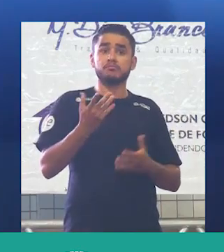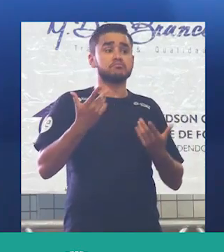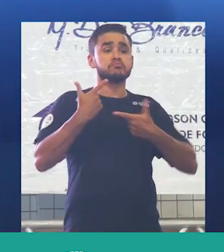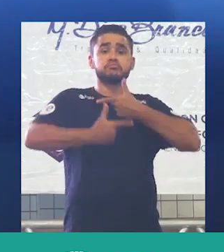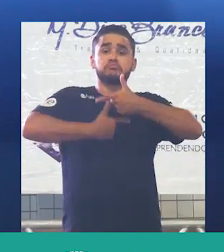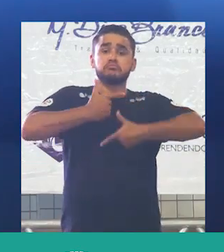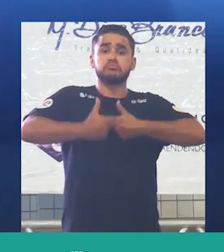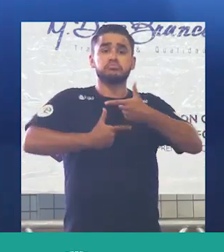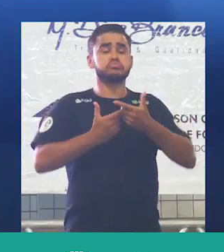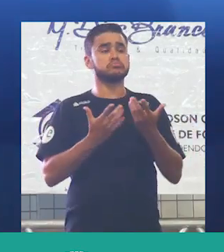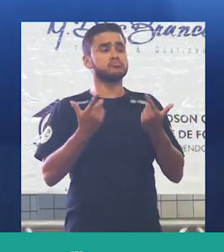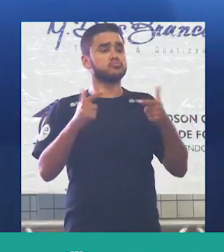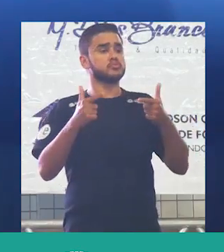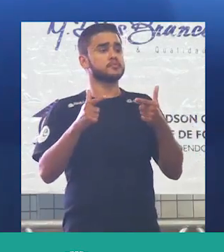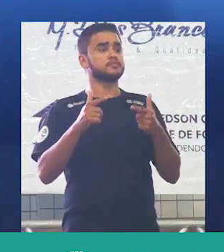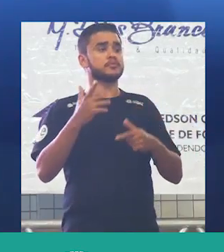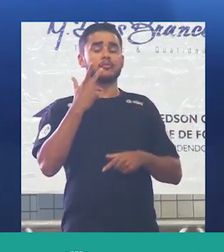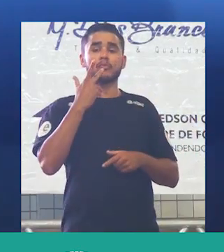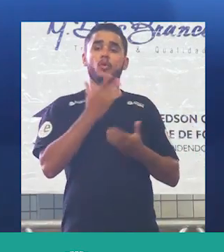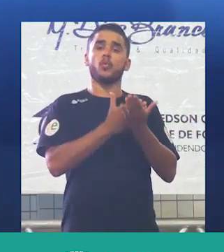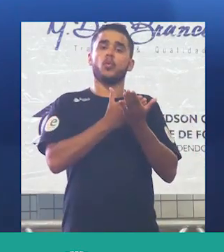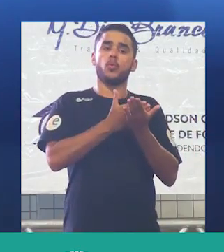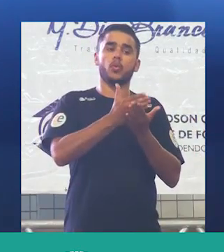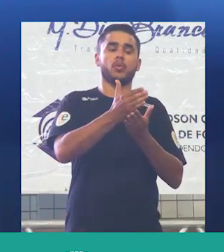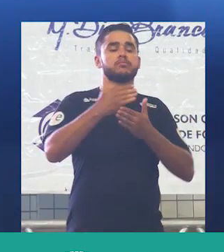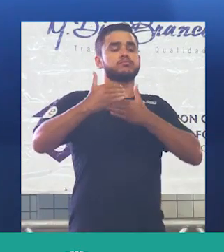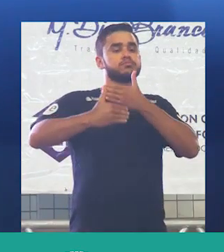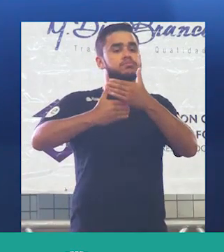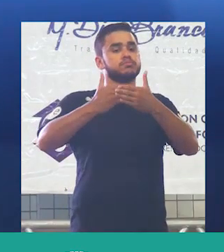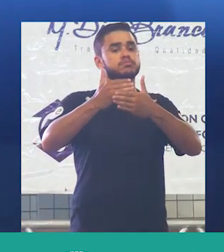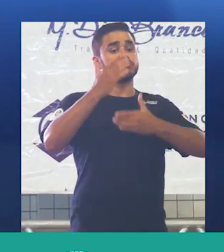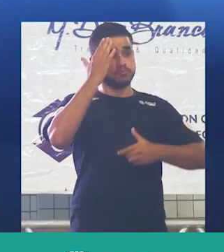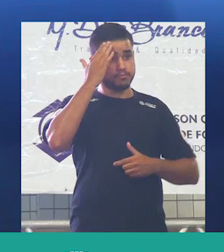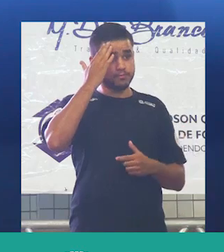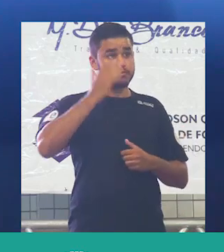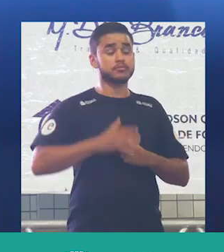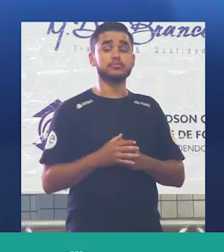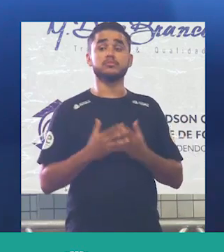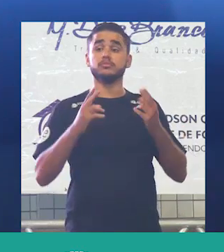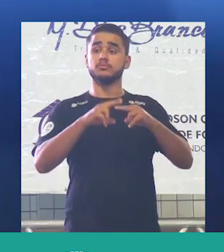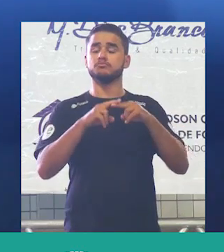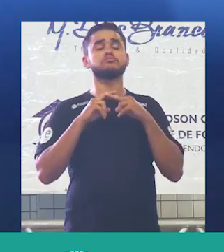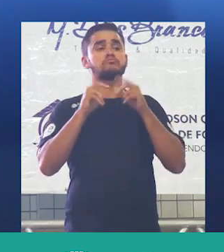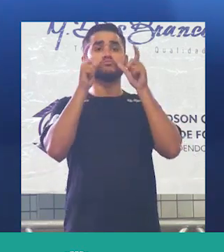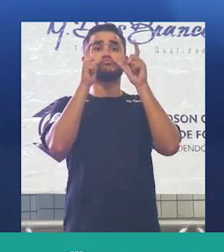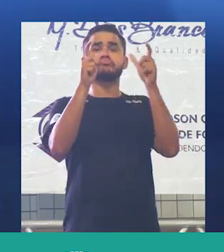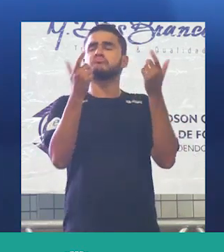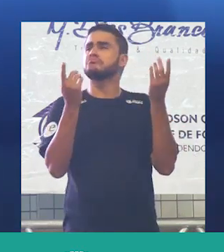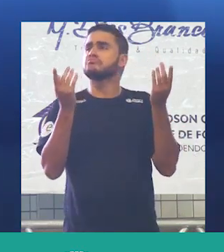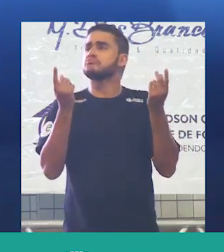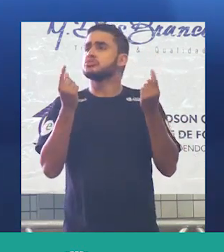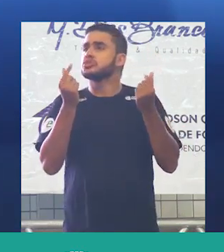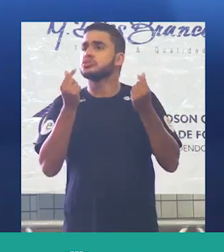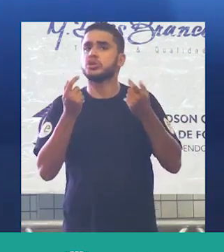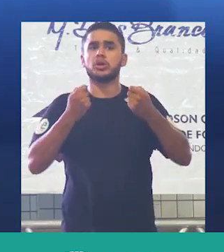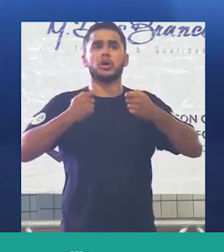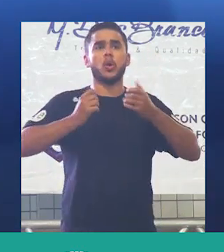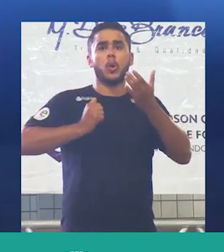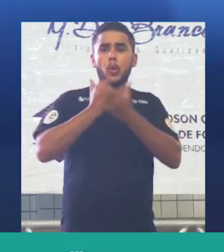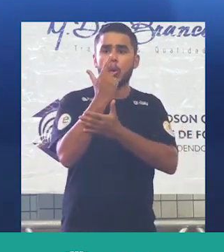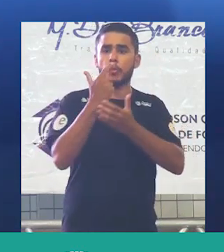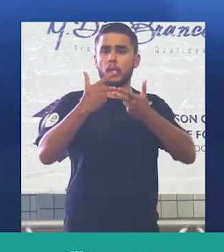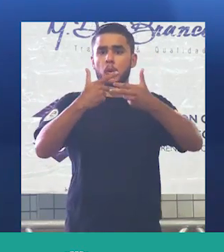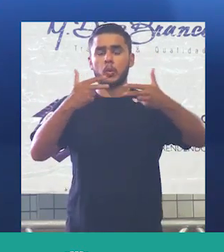estava saindo do normandismo e entrando num processo de sedentarização. Então eles não tinham nem noção do que